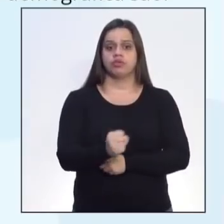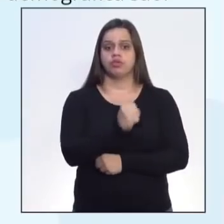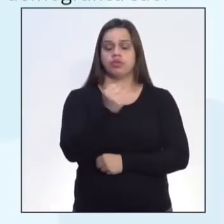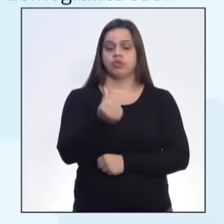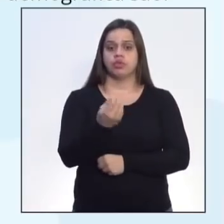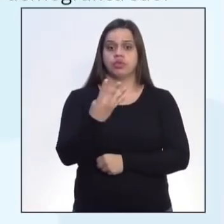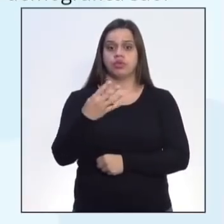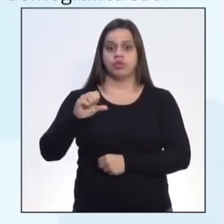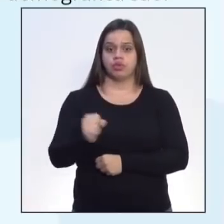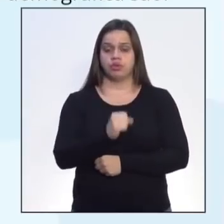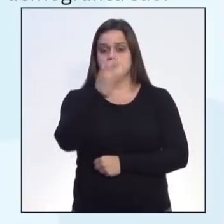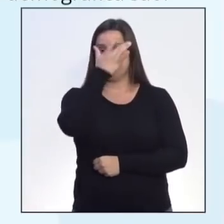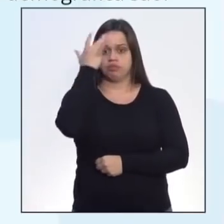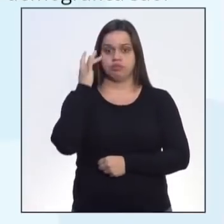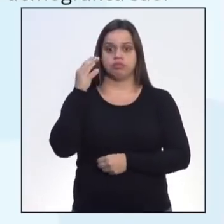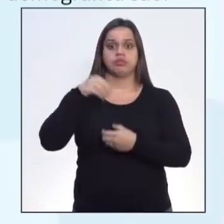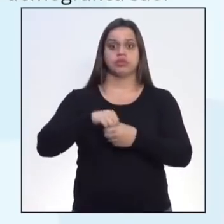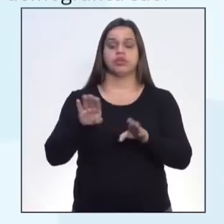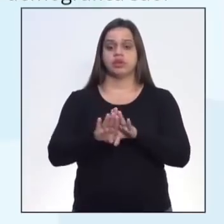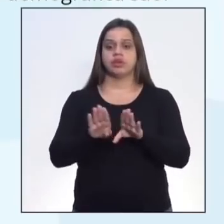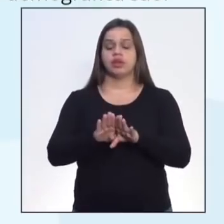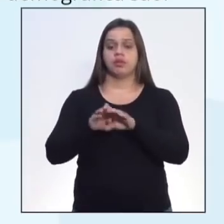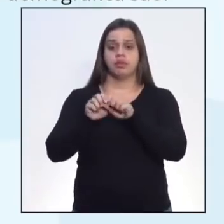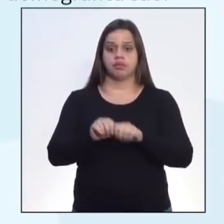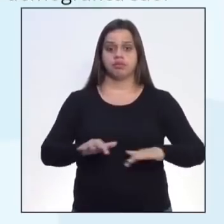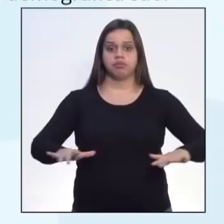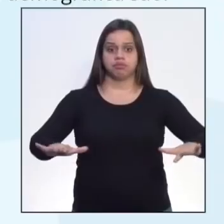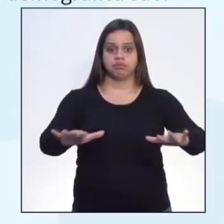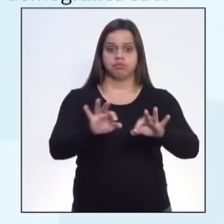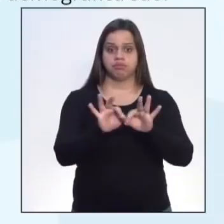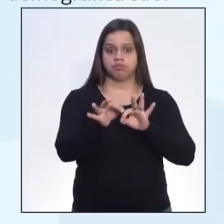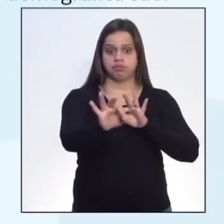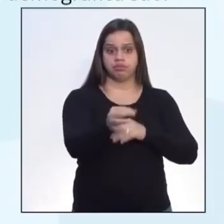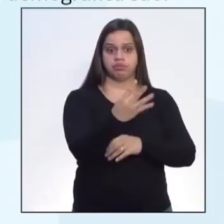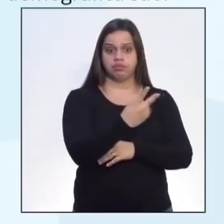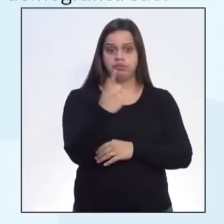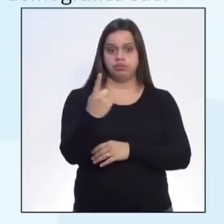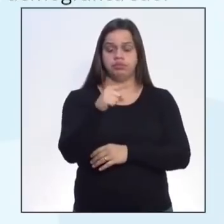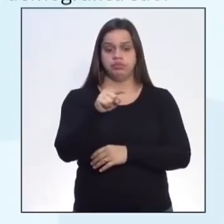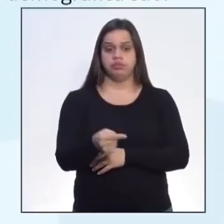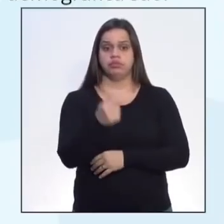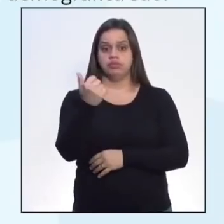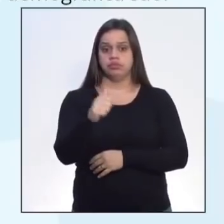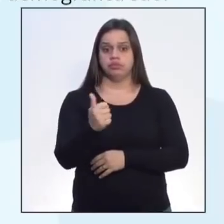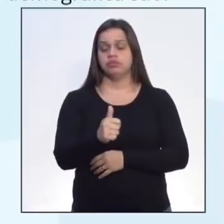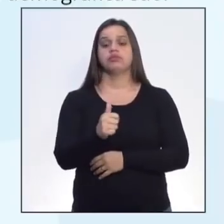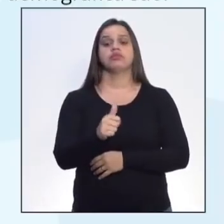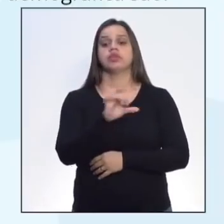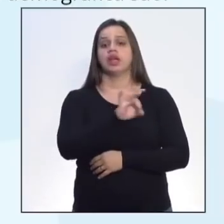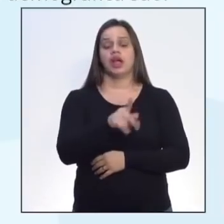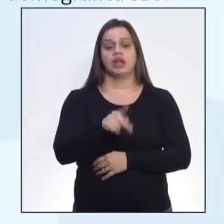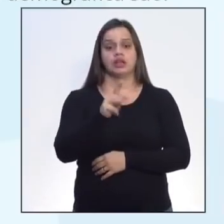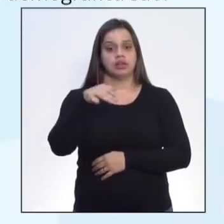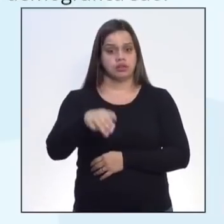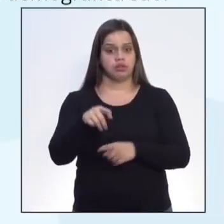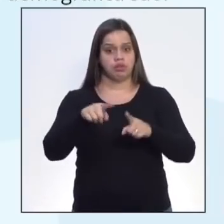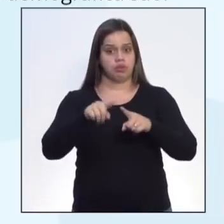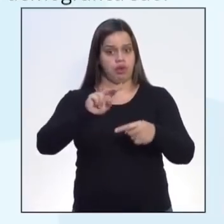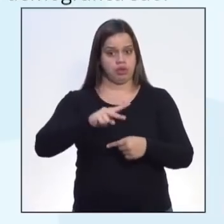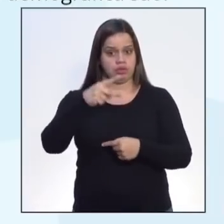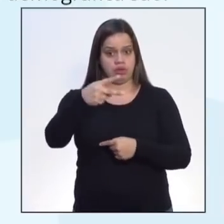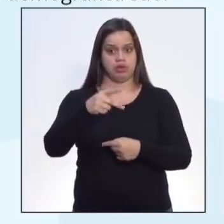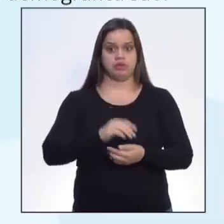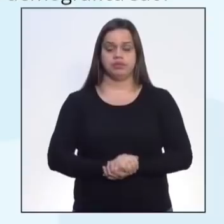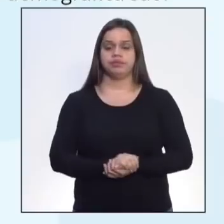18.648 habitantes e uma densidade demográfica de 41,11 habitantes por quilômetro